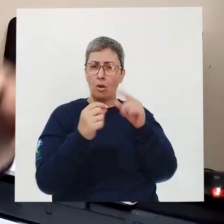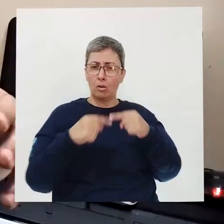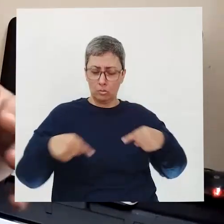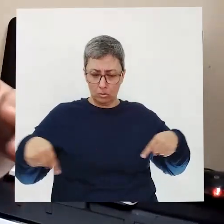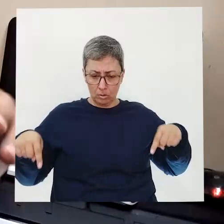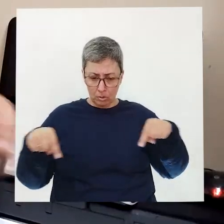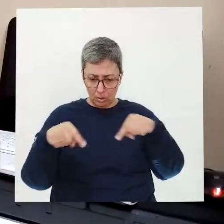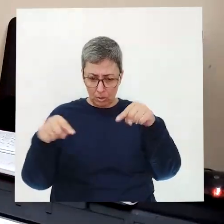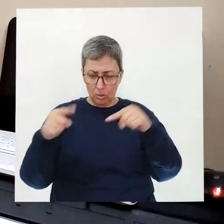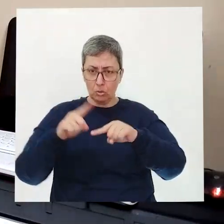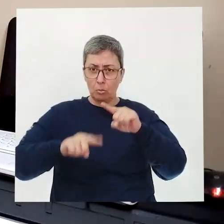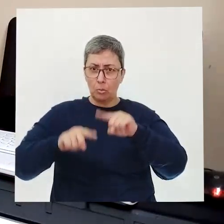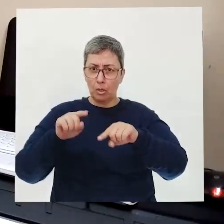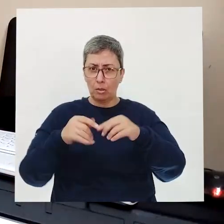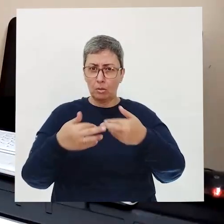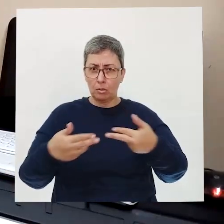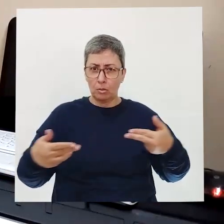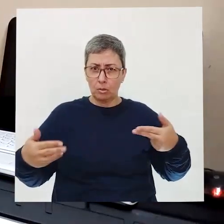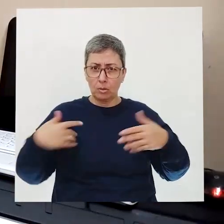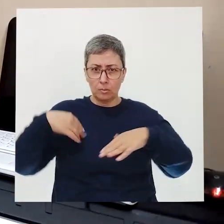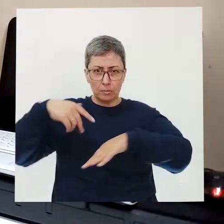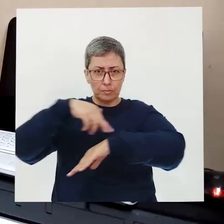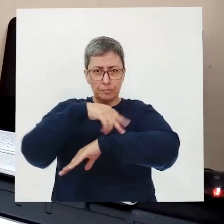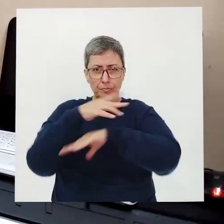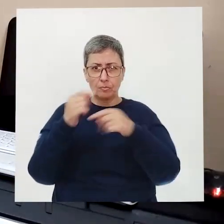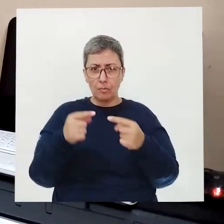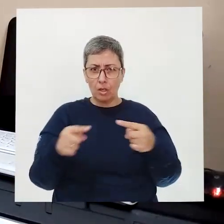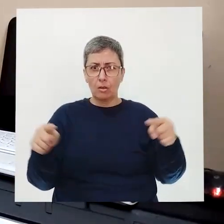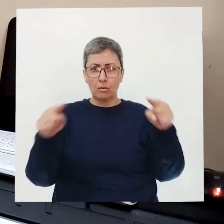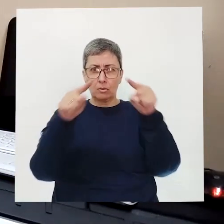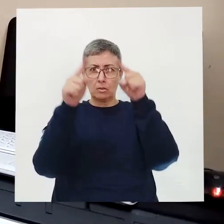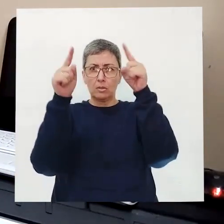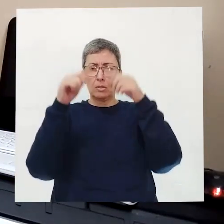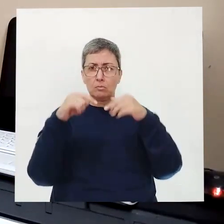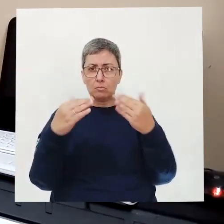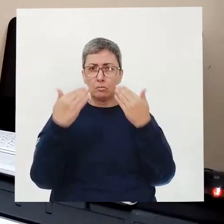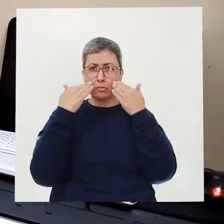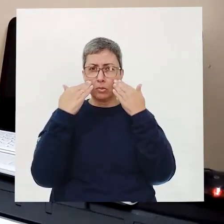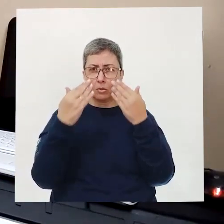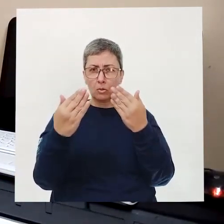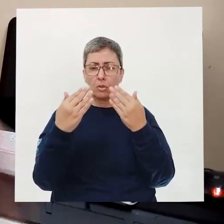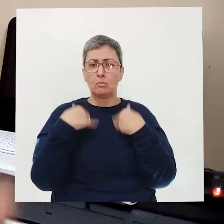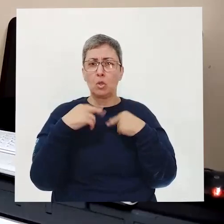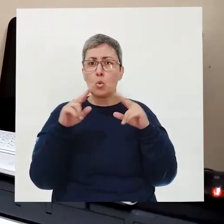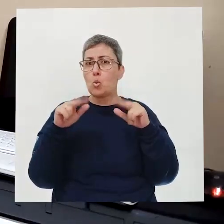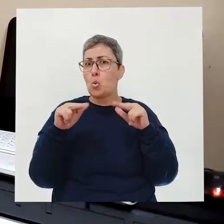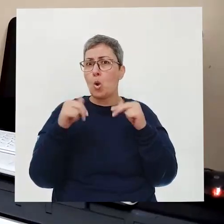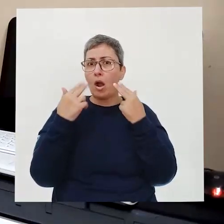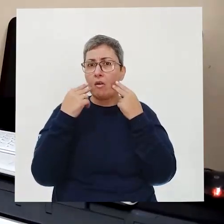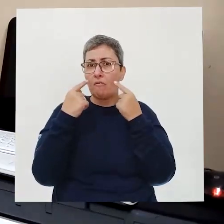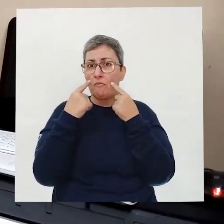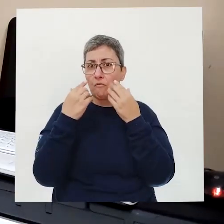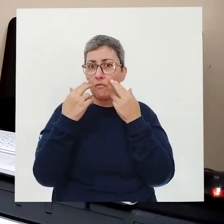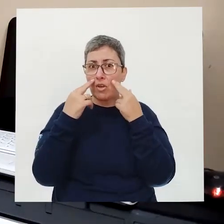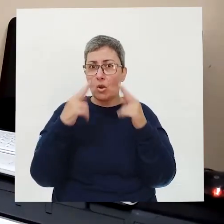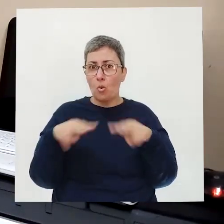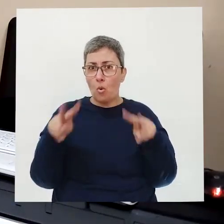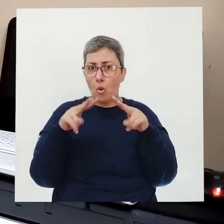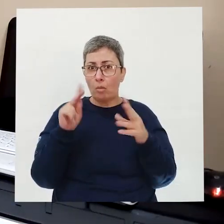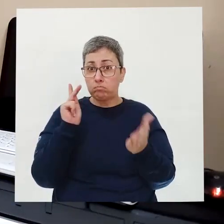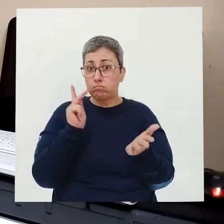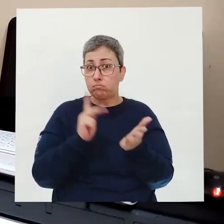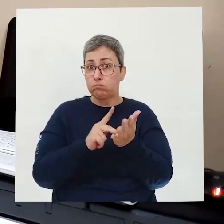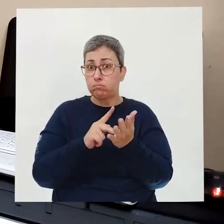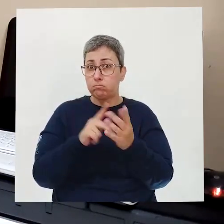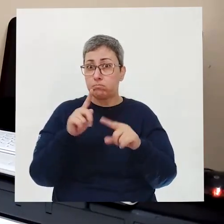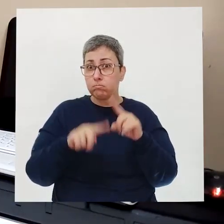dos objetos carregados, projetados na parede. Como eles nunca viram os objetos